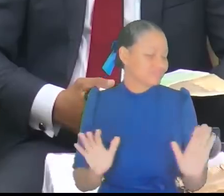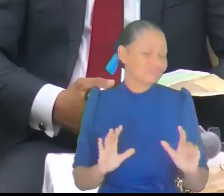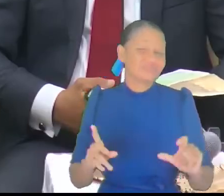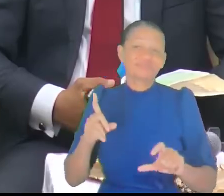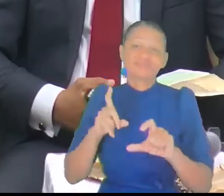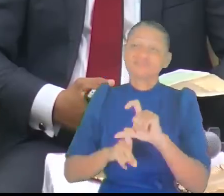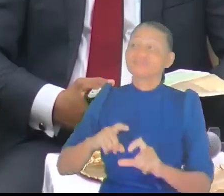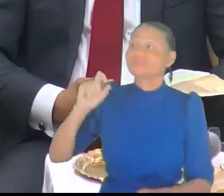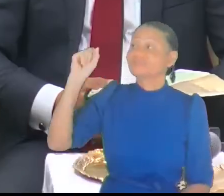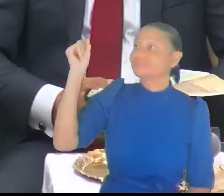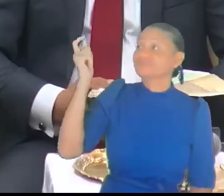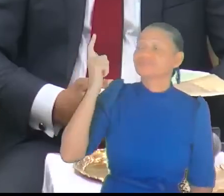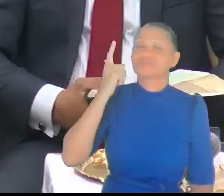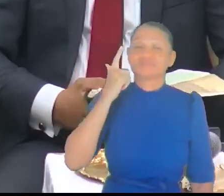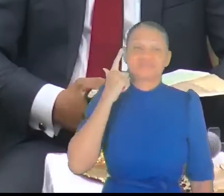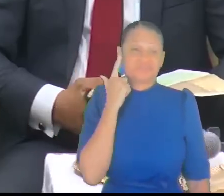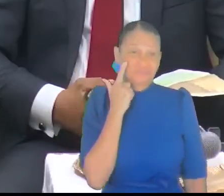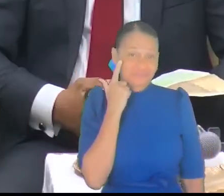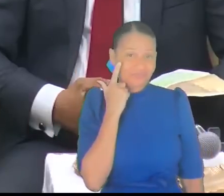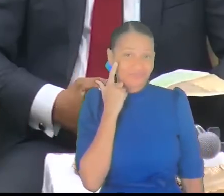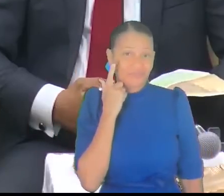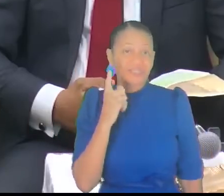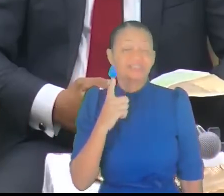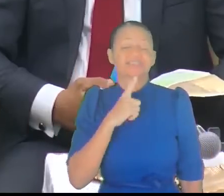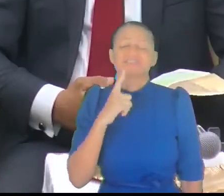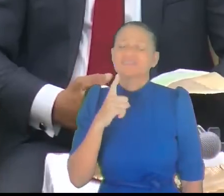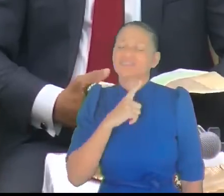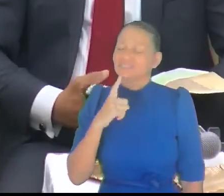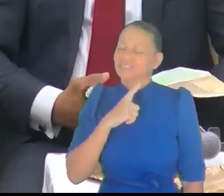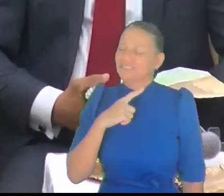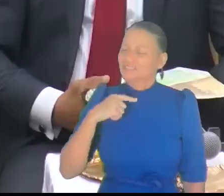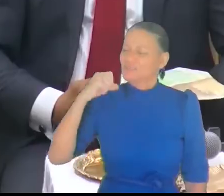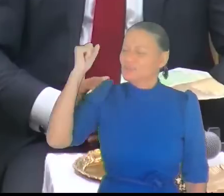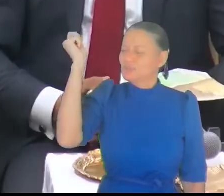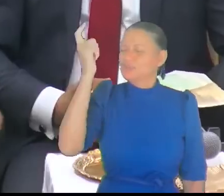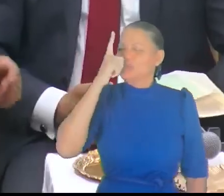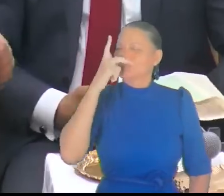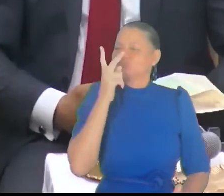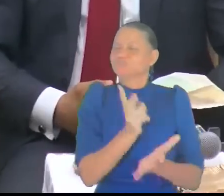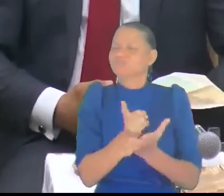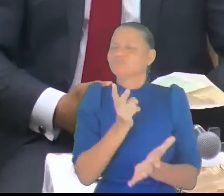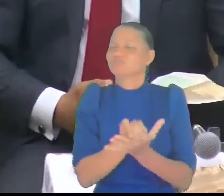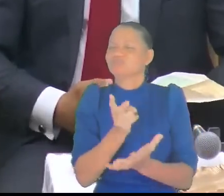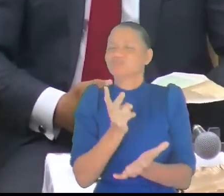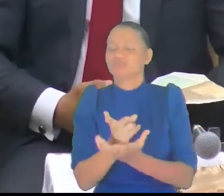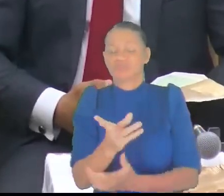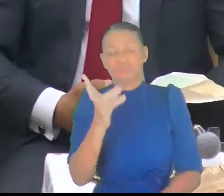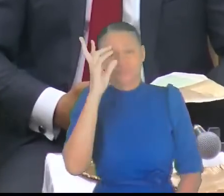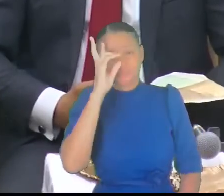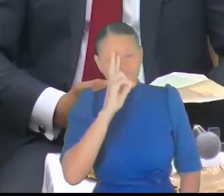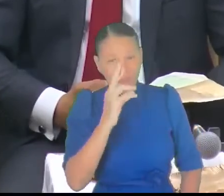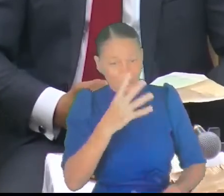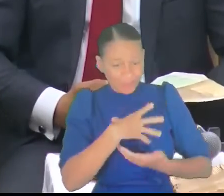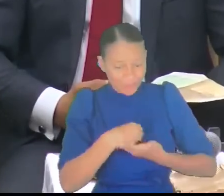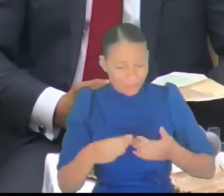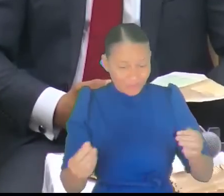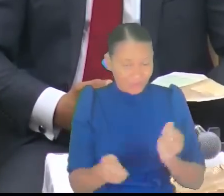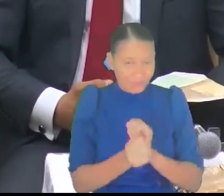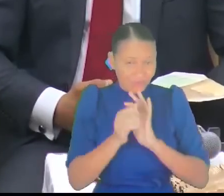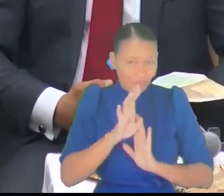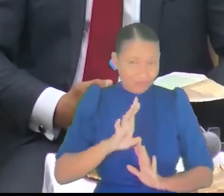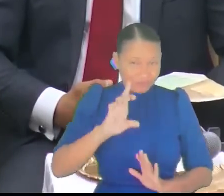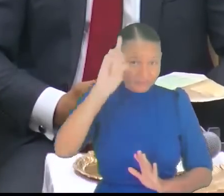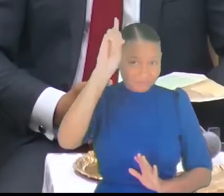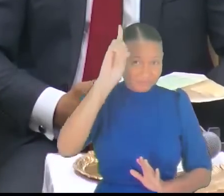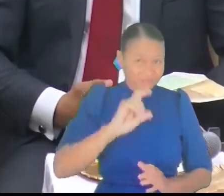sol. Aleluia. Só quem tem o brilho permanente é o sol. Dá para dar glória a Deus? Glória a